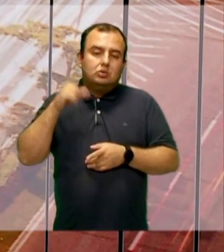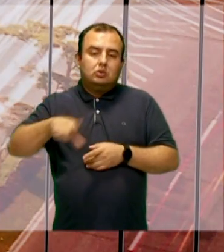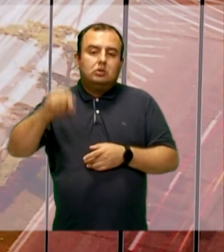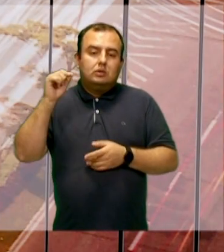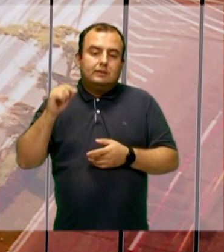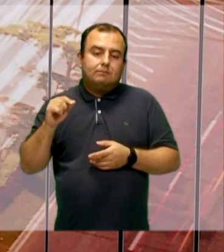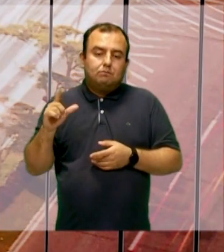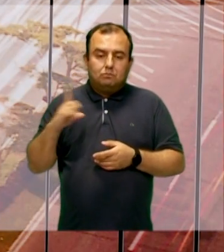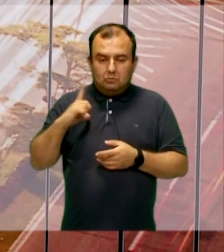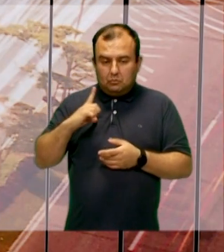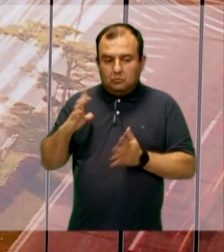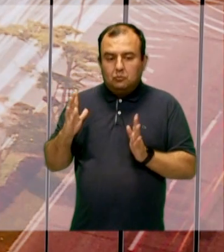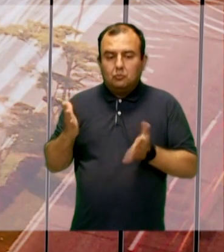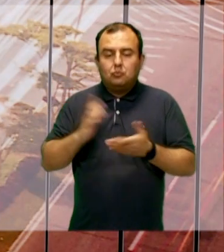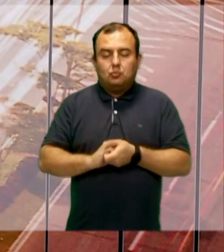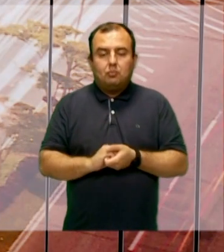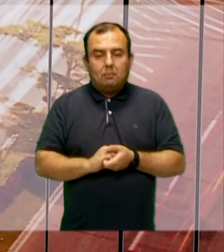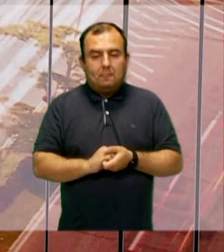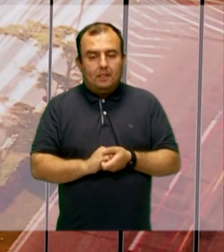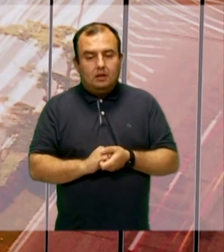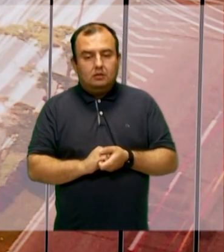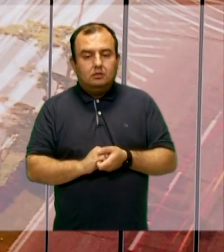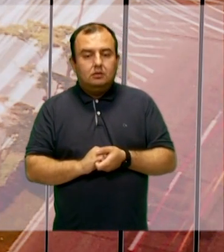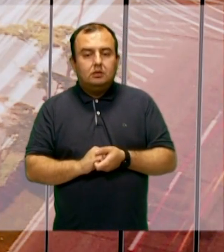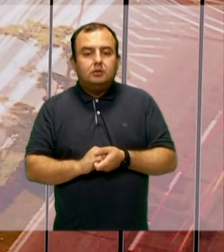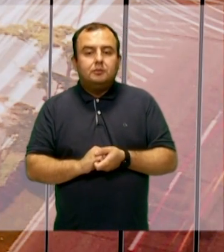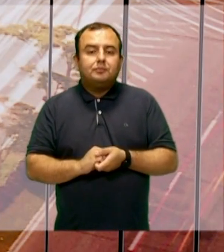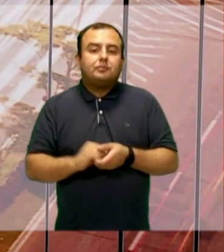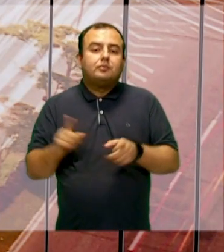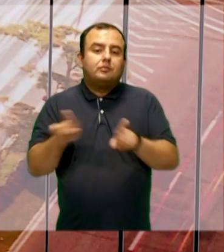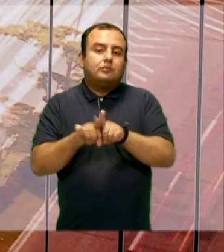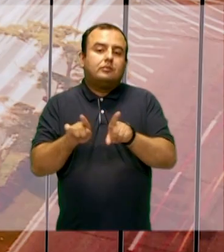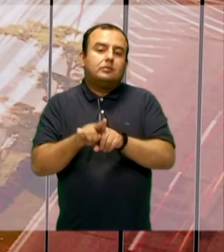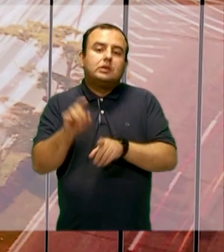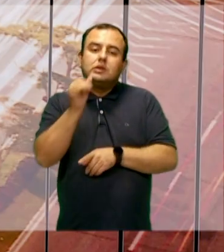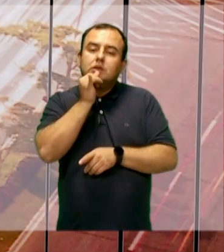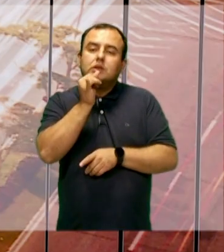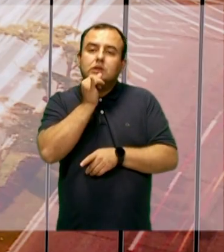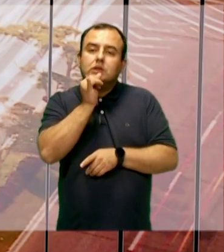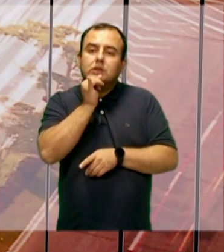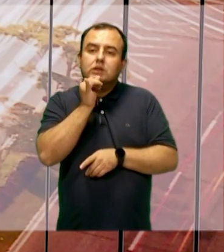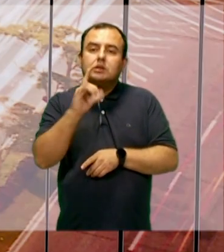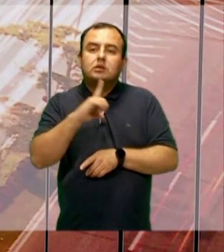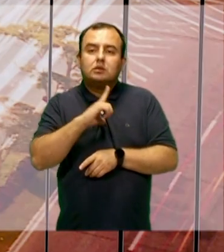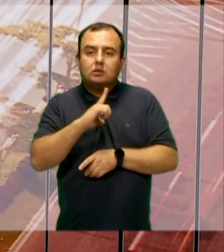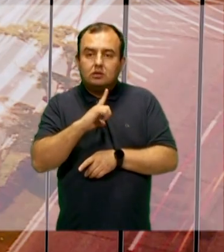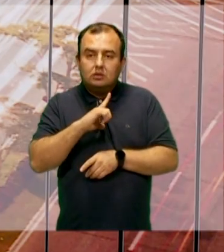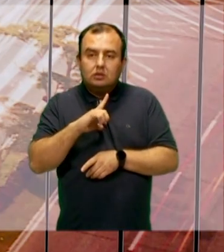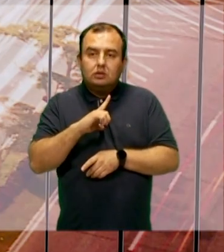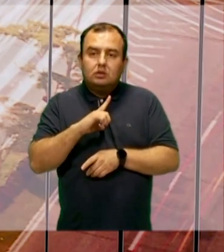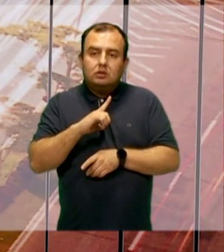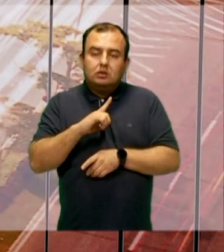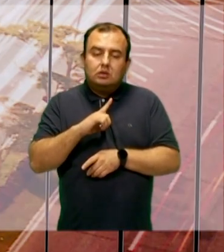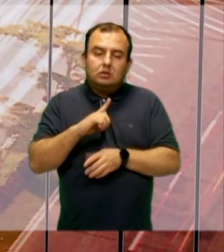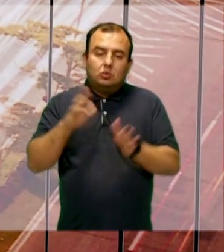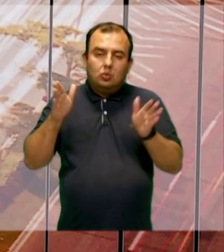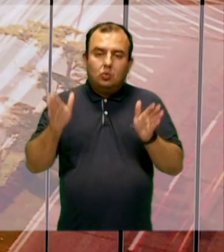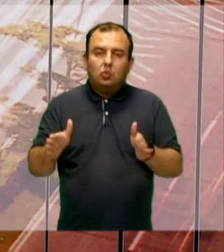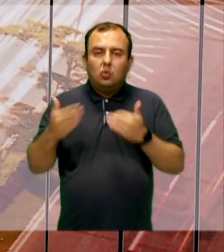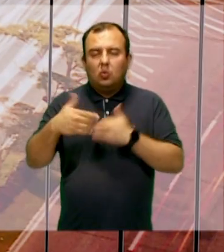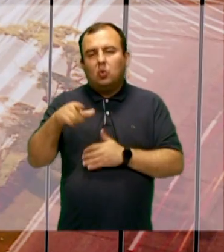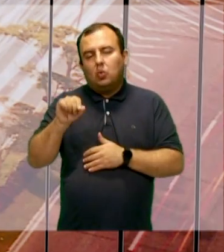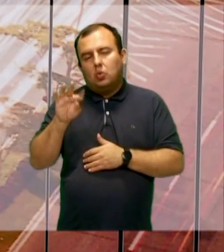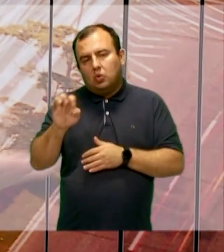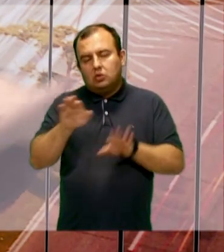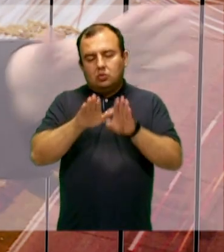que eu tinha, né? E assim, essa questão, por exemplo, assim, digamos que ele está lá, ele pegou um lote com